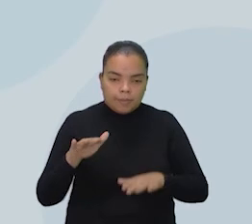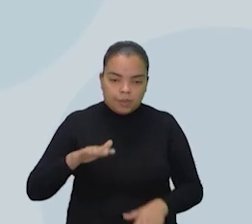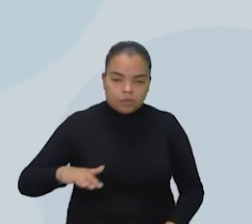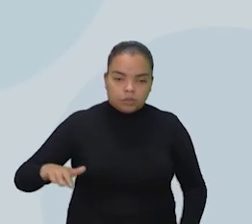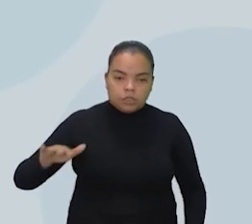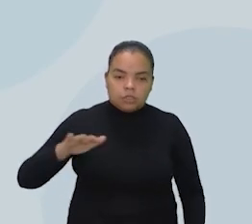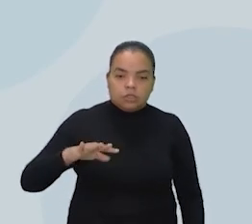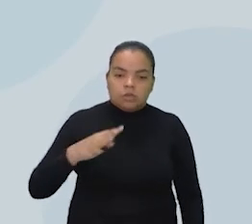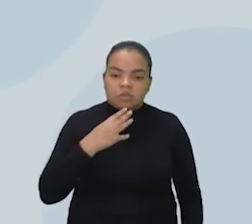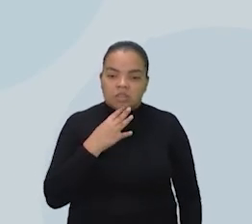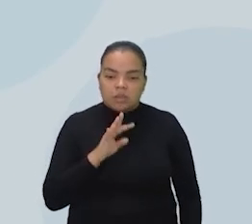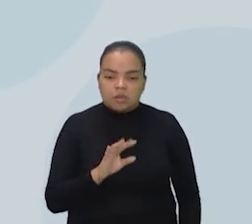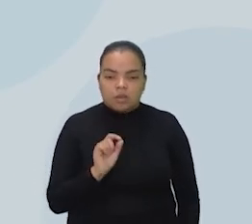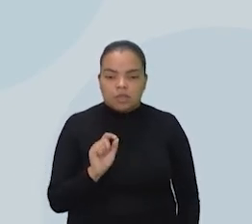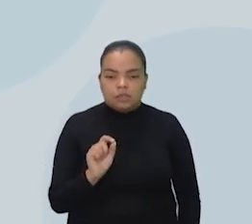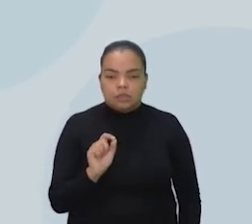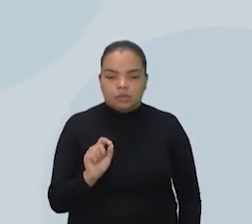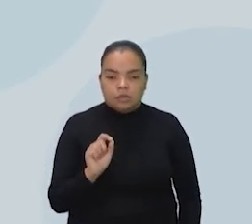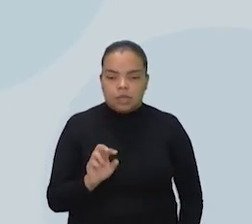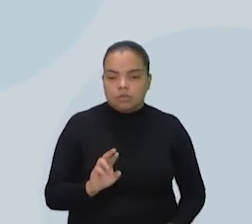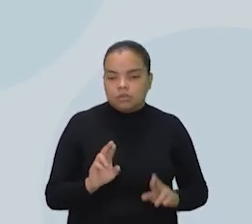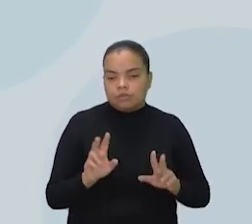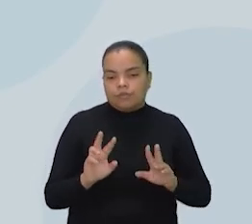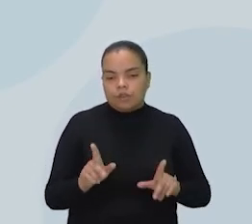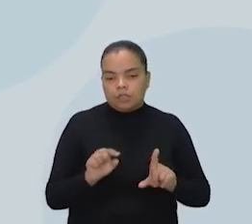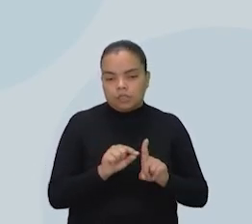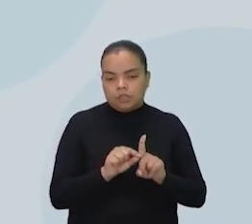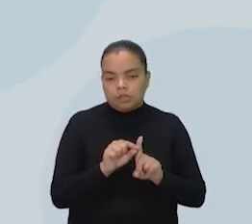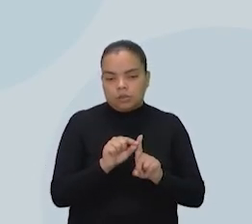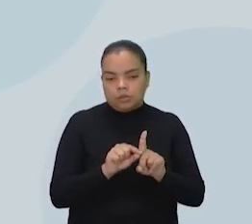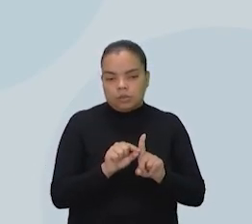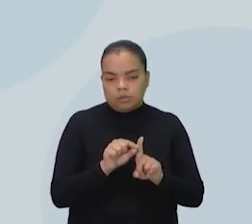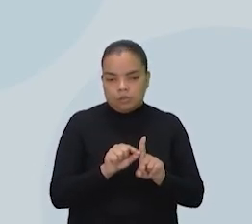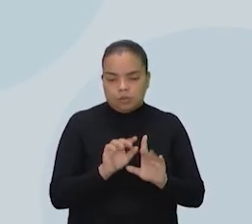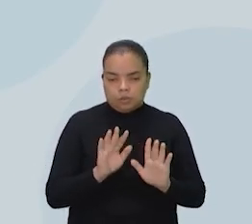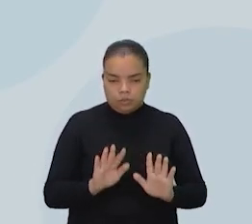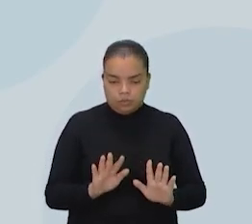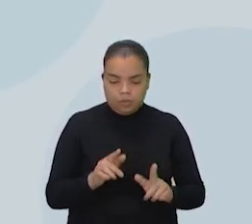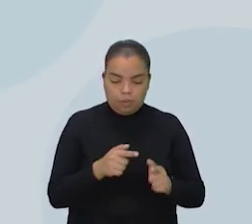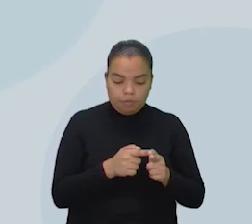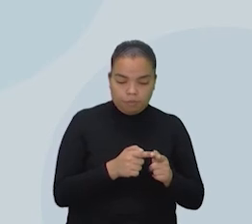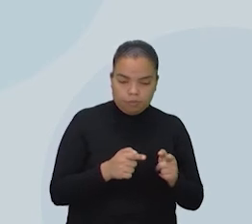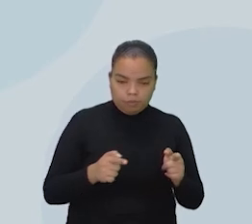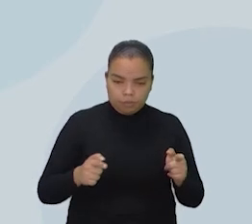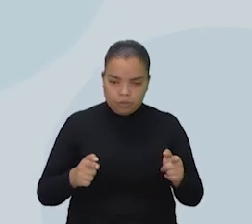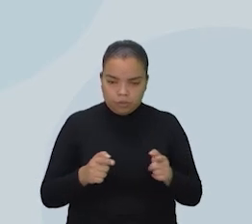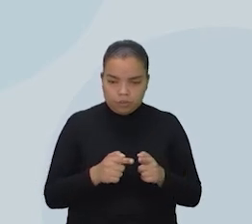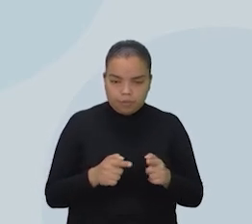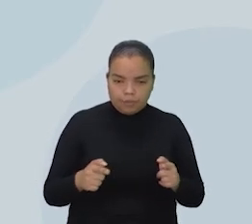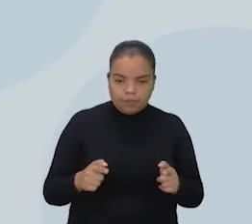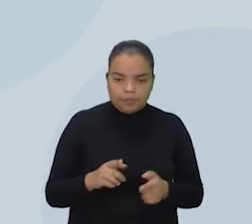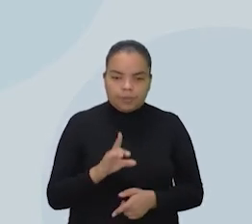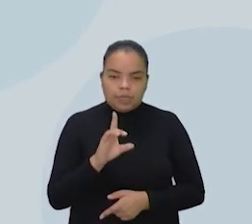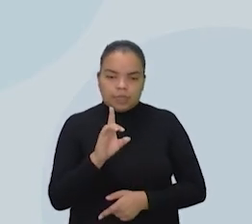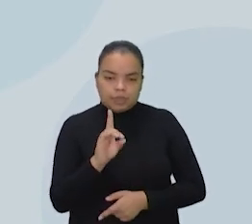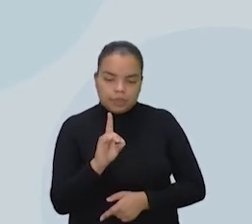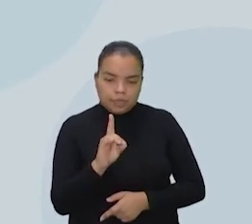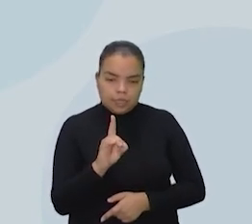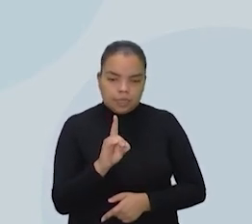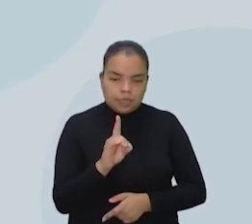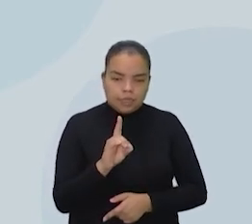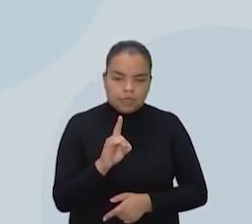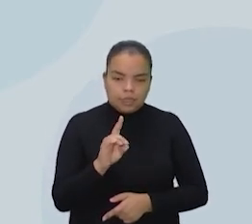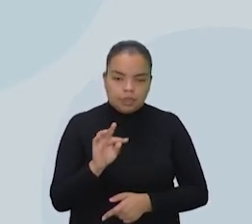não conhece aí é a diferença de temperatura a partir de um certo tempo. Então, é o D de T e o T. Então, quando a